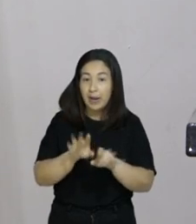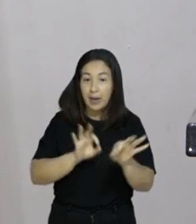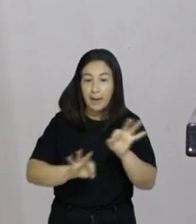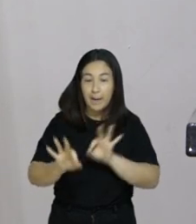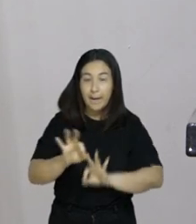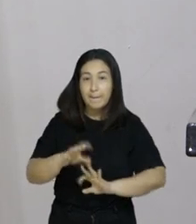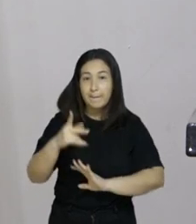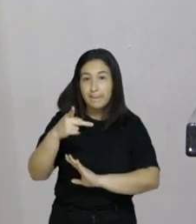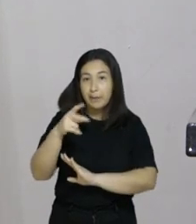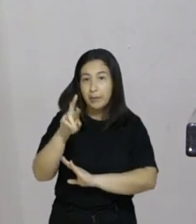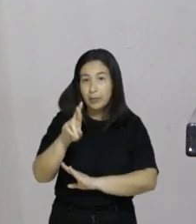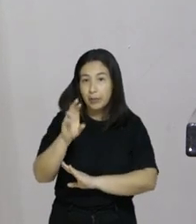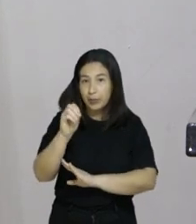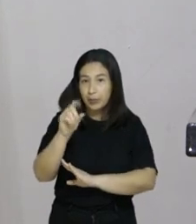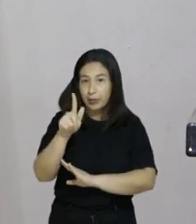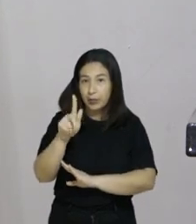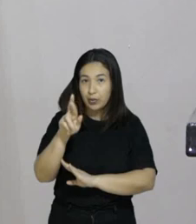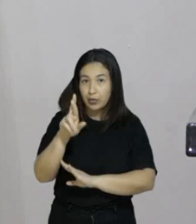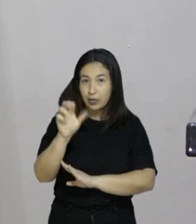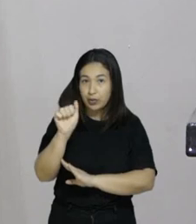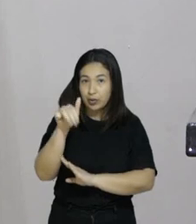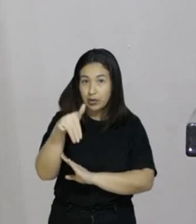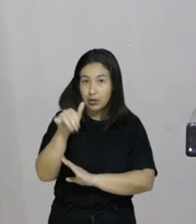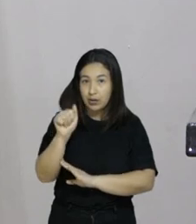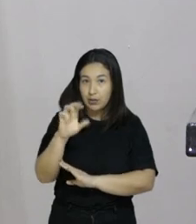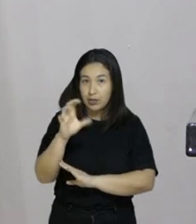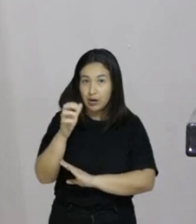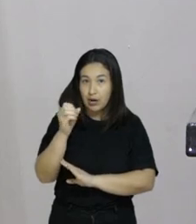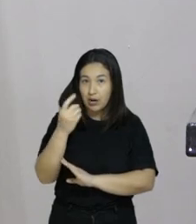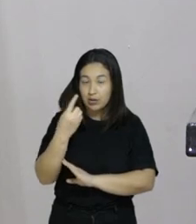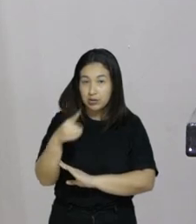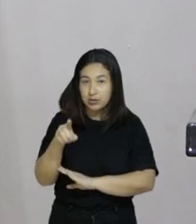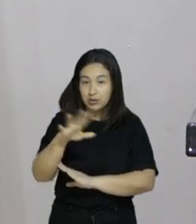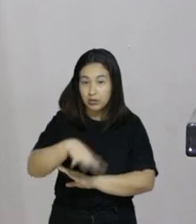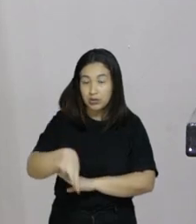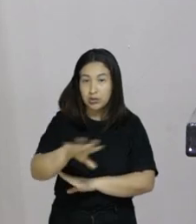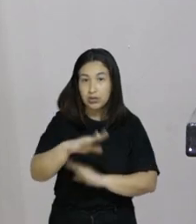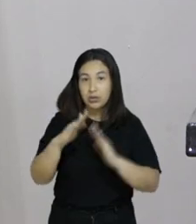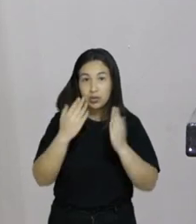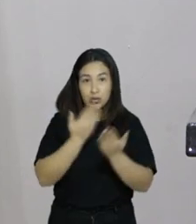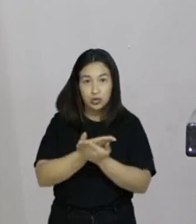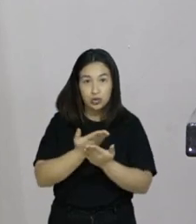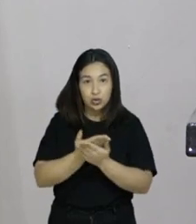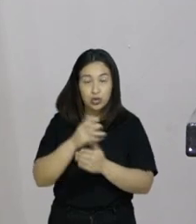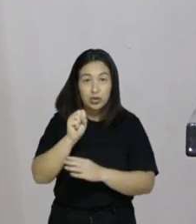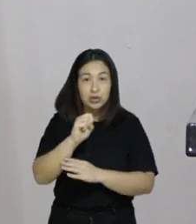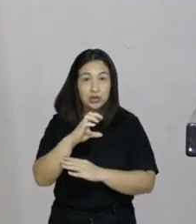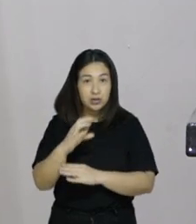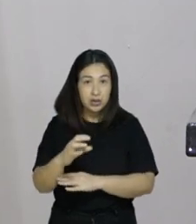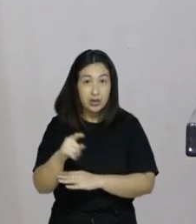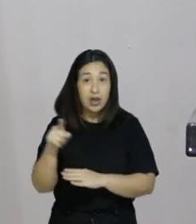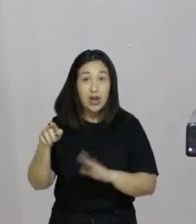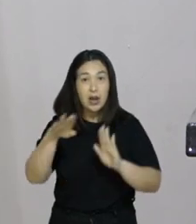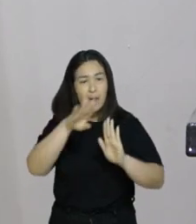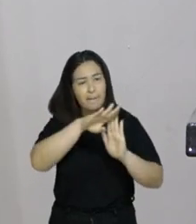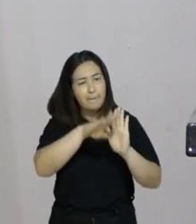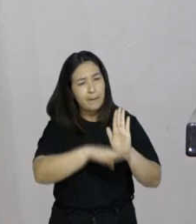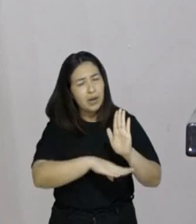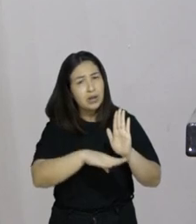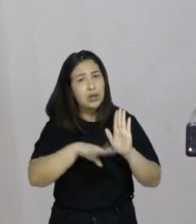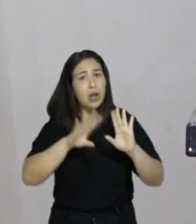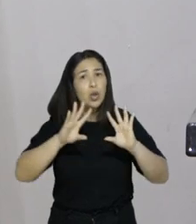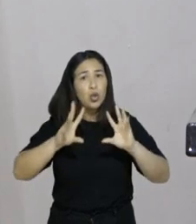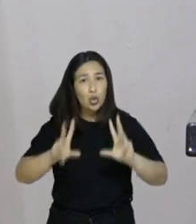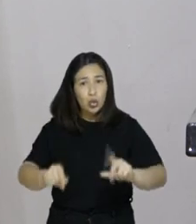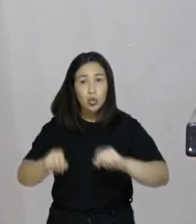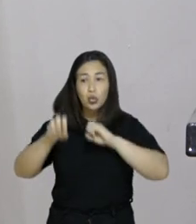na grade curricular das escolas de Santa Catarina. A proposta prevê que as matérias serão ministradas no